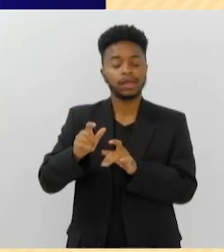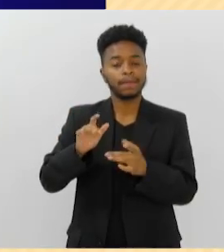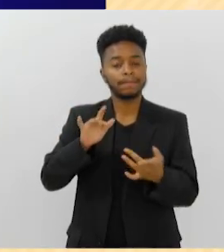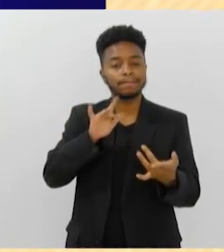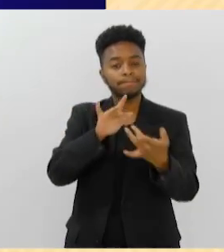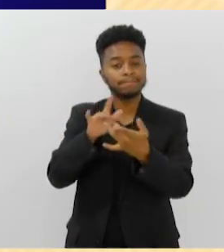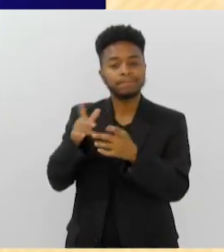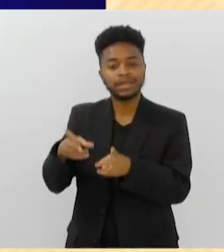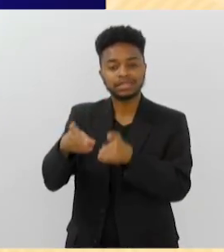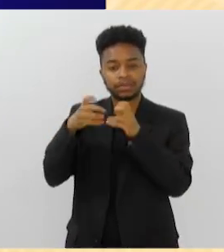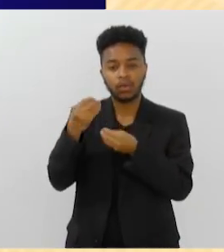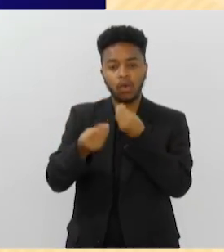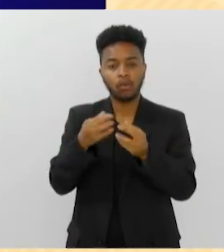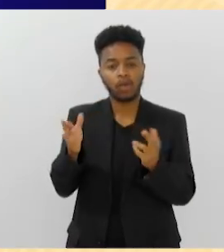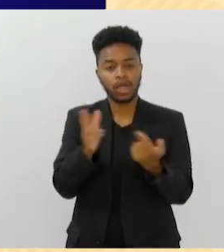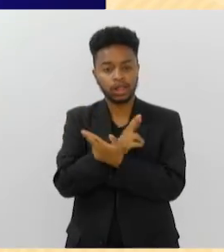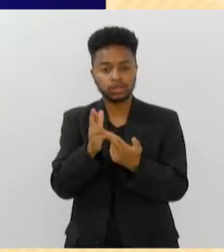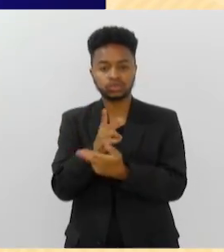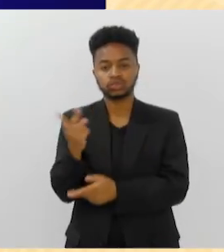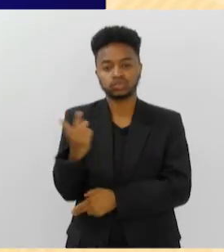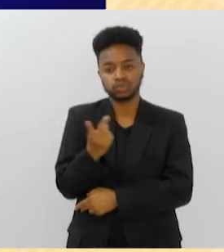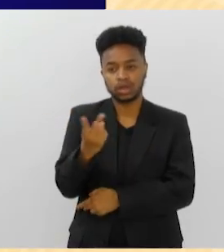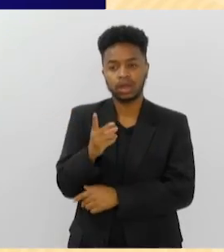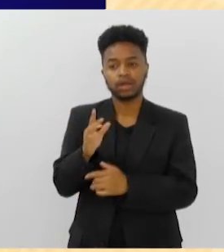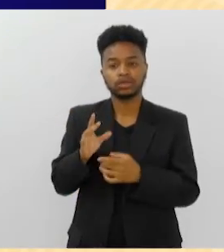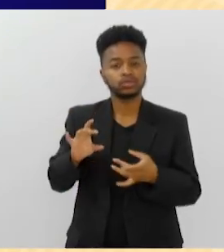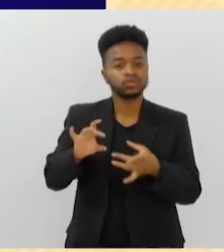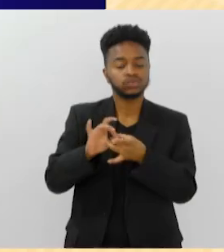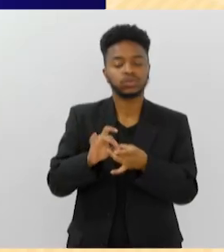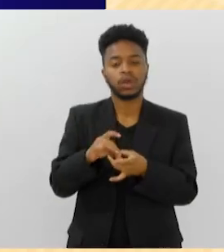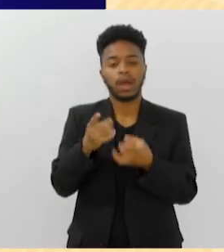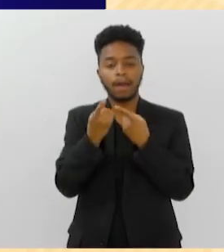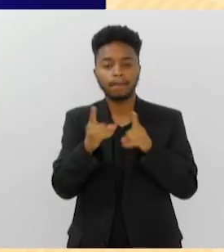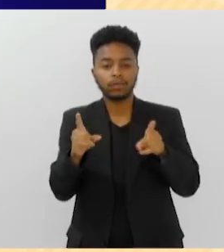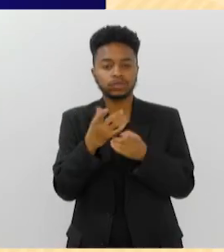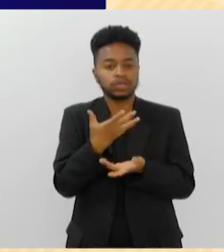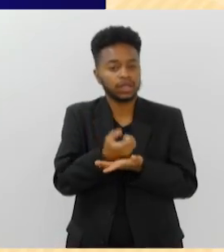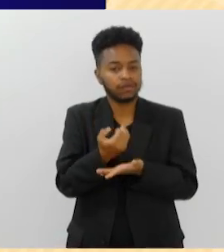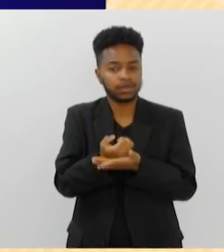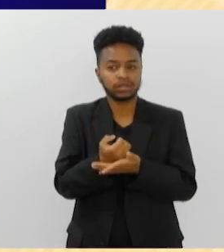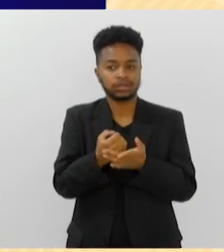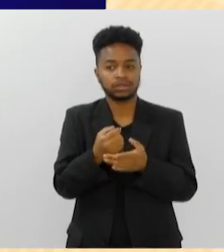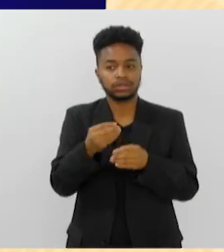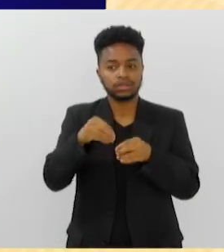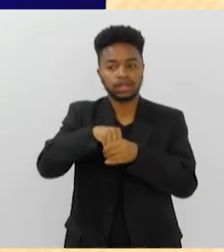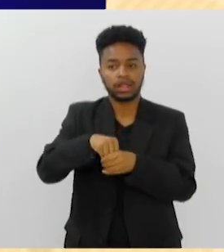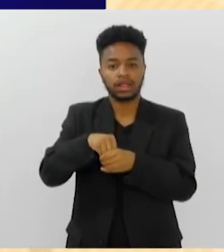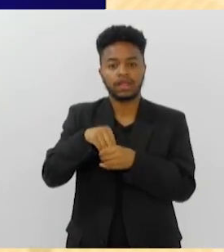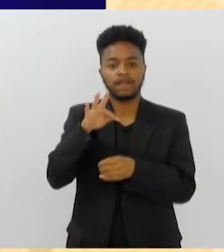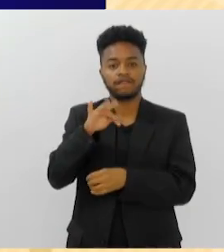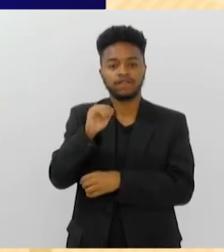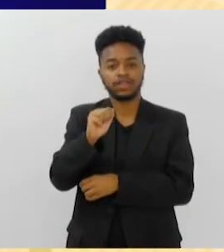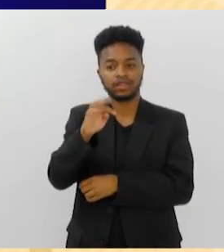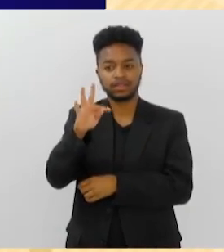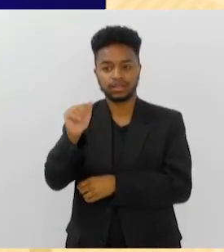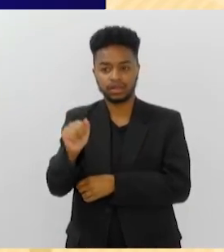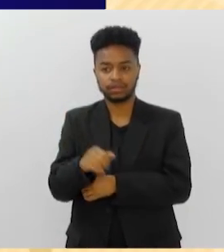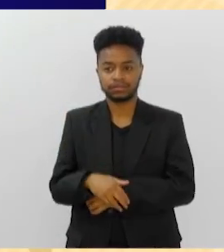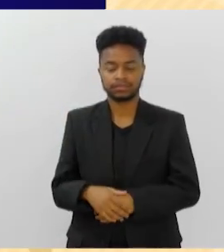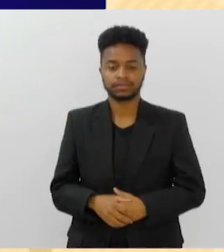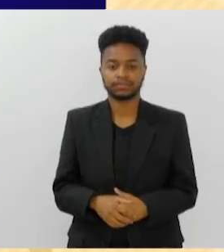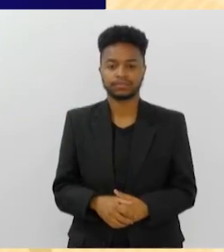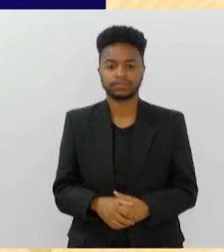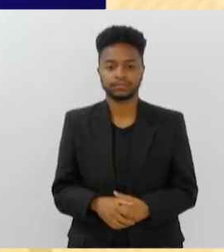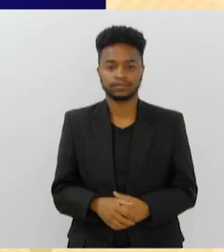dois, embalados pelas músicas gravadas numa fita cassete antiga que encontraram. Mira, mira, chorizo,